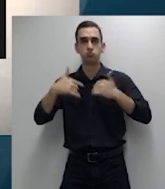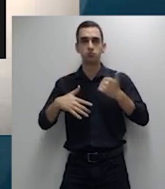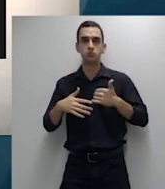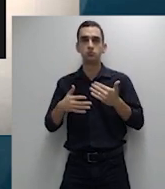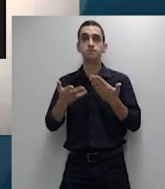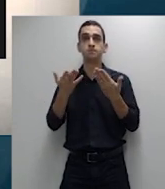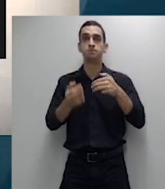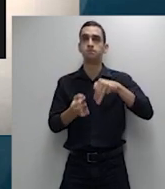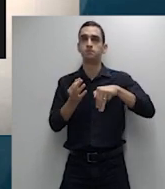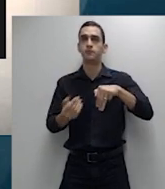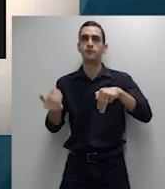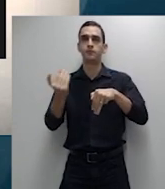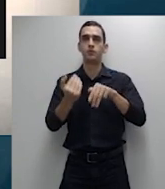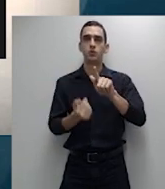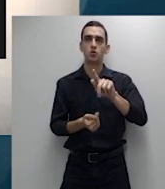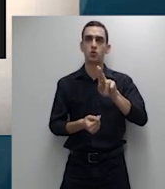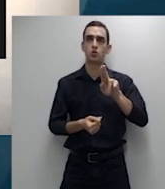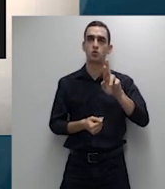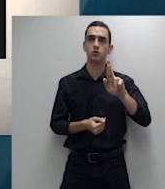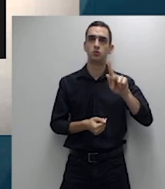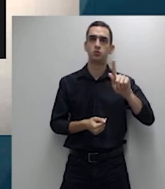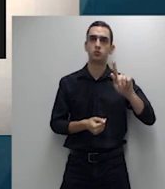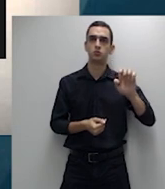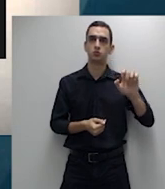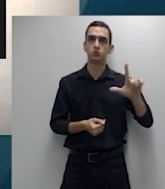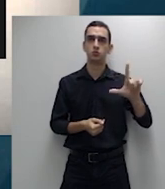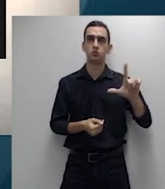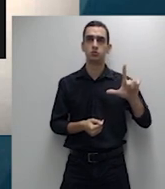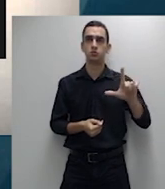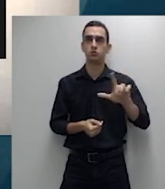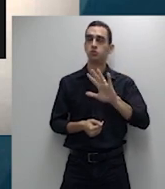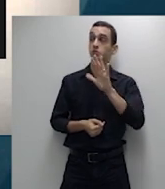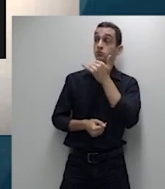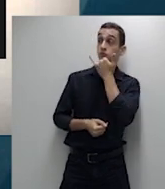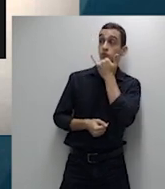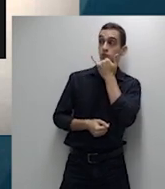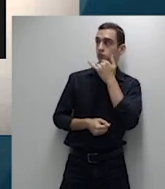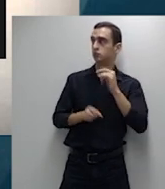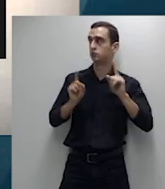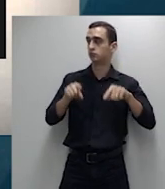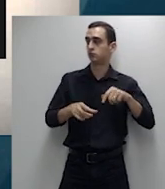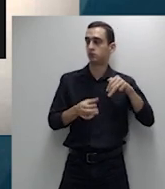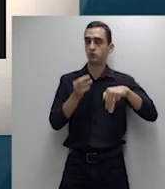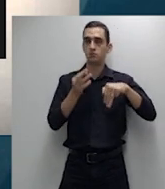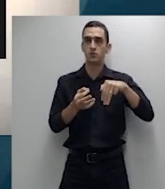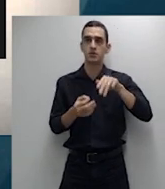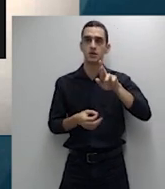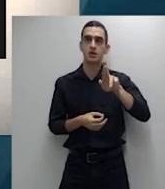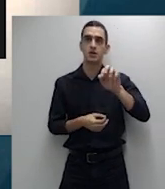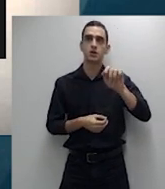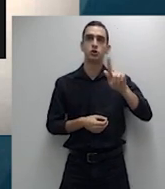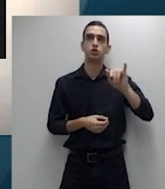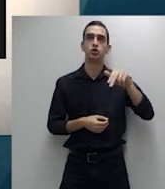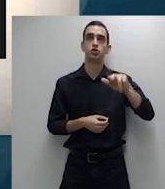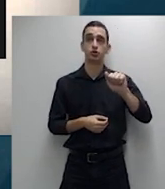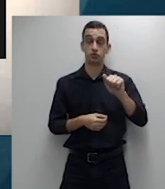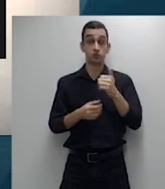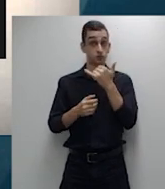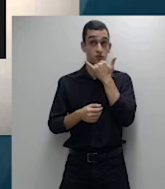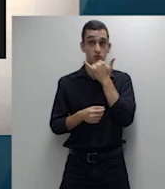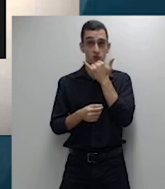Faria Oi desculpa a mensagem para Regina vai virar primeiro